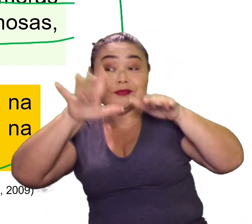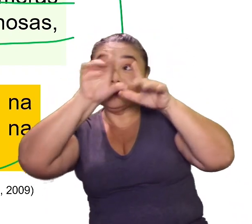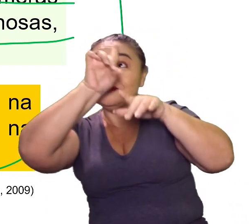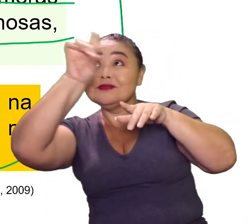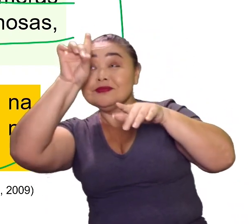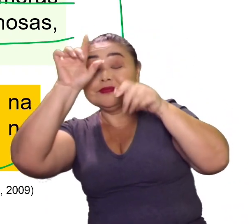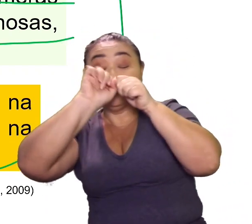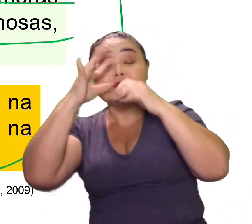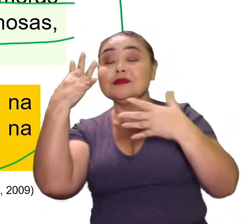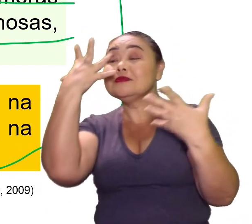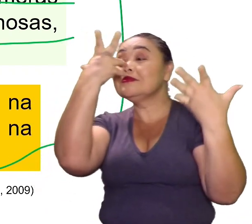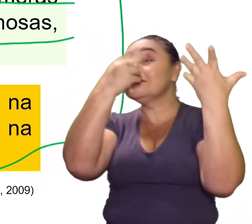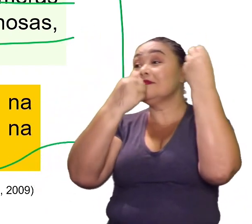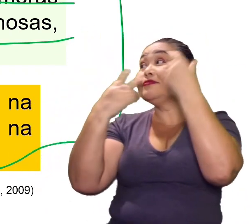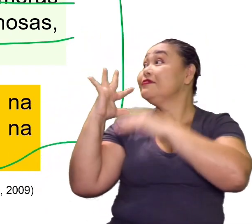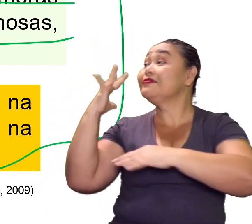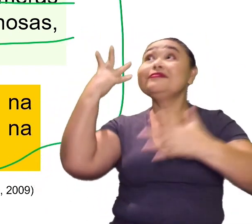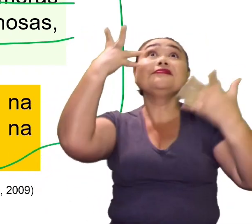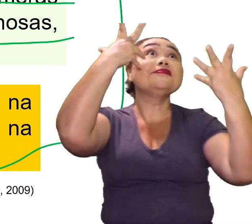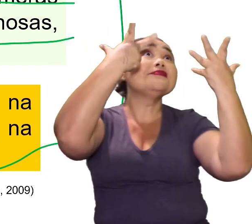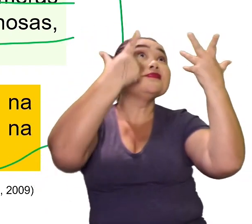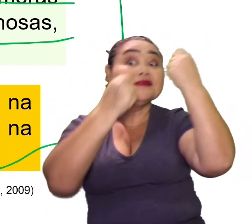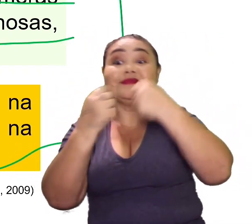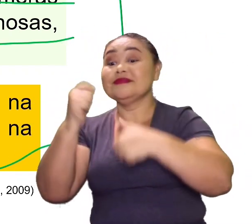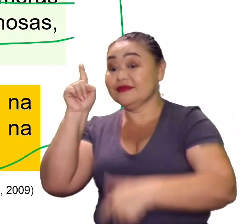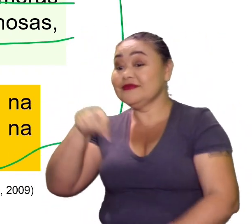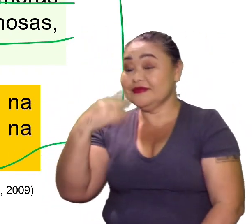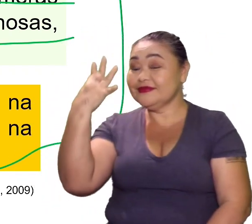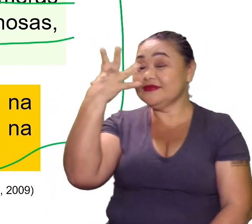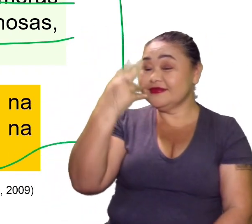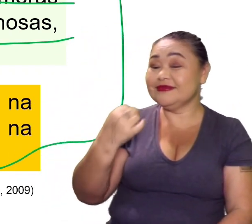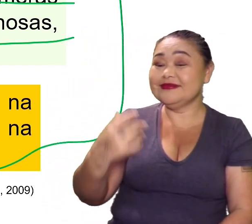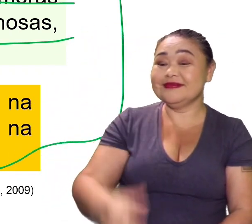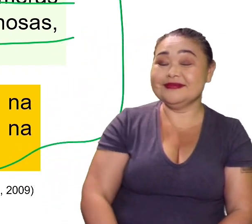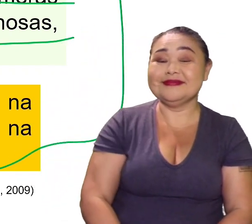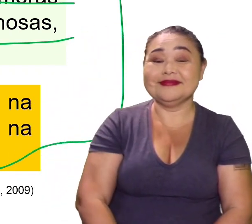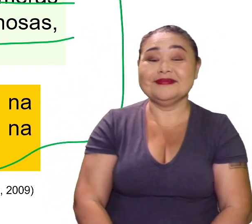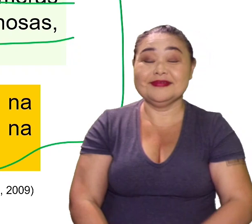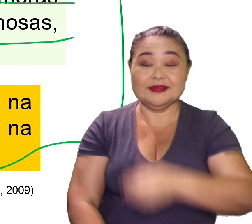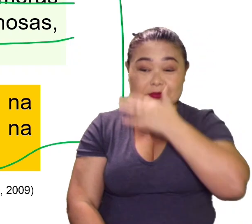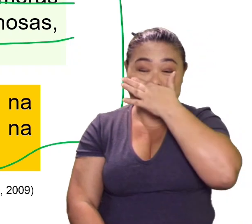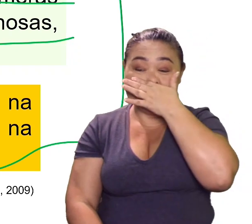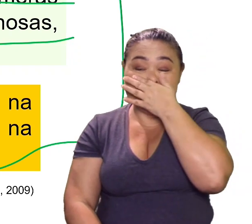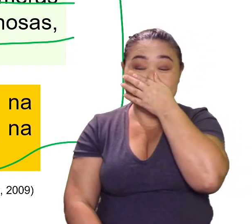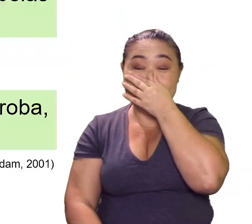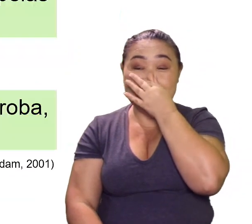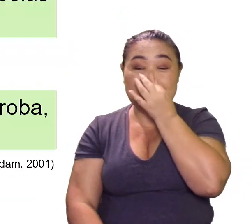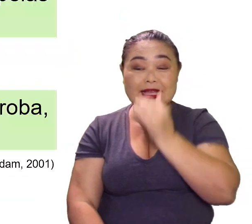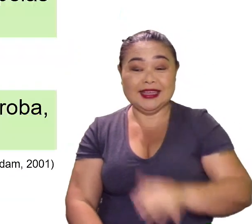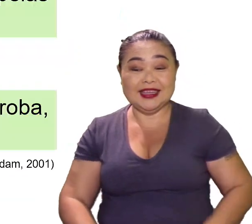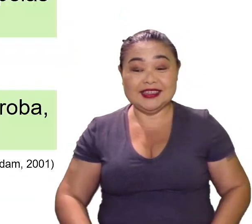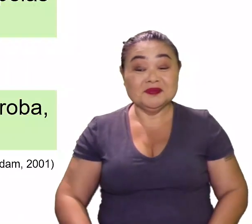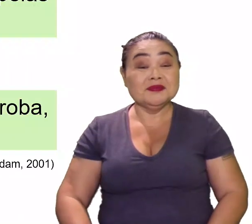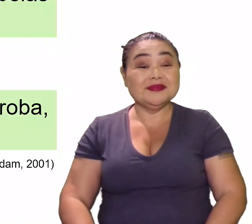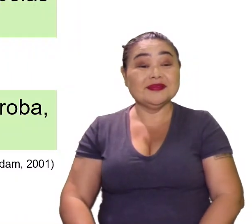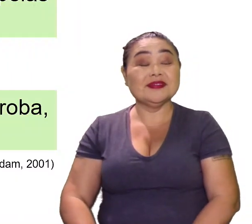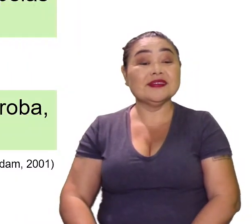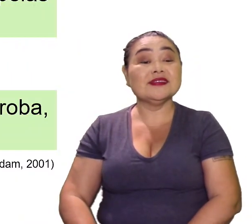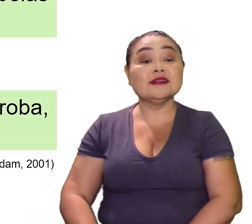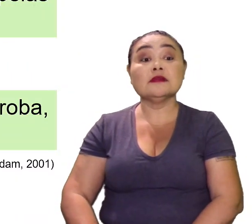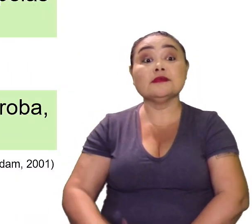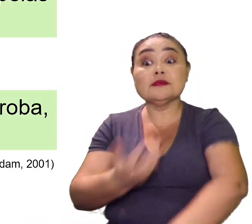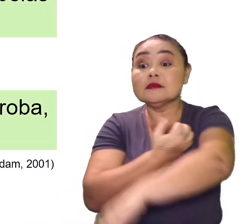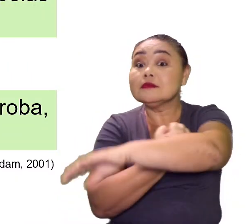por natureza. Olha aí. Mas que beleza, né, Aldelinda? Né? Olha só, até a Aldelinda achou legal.